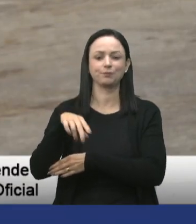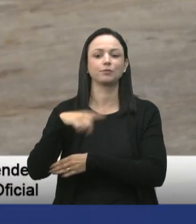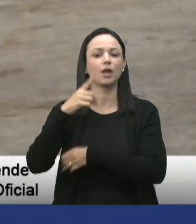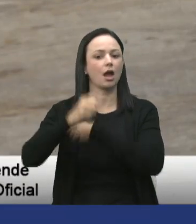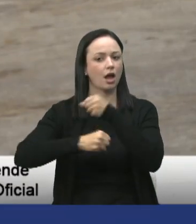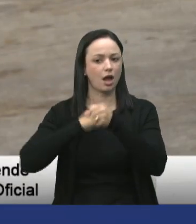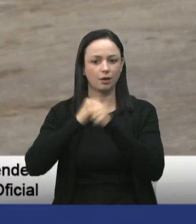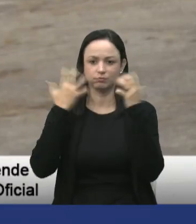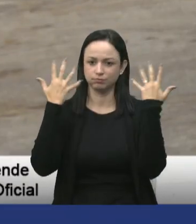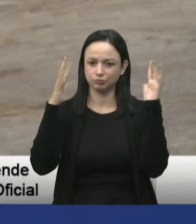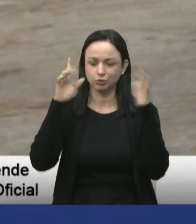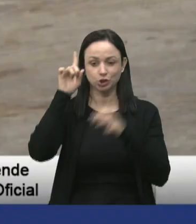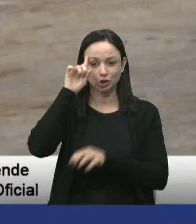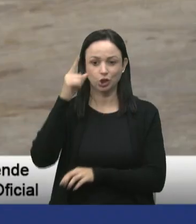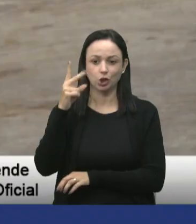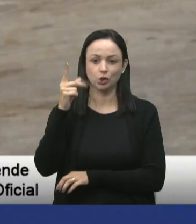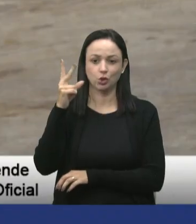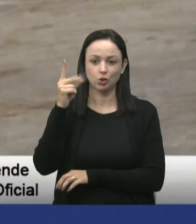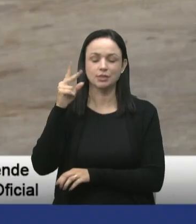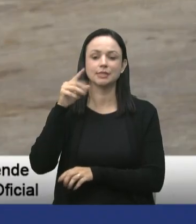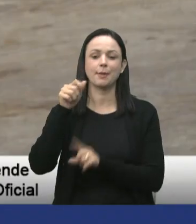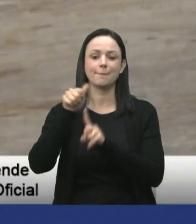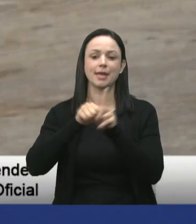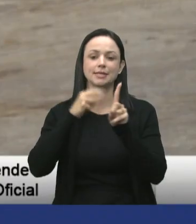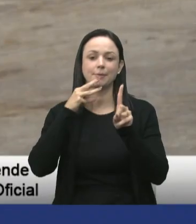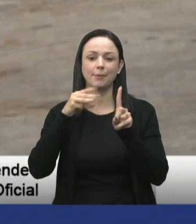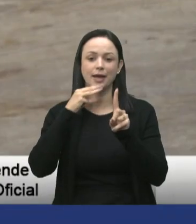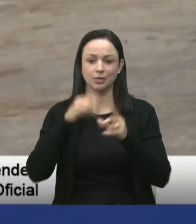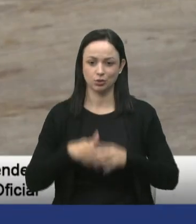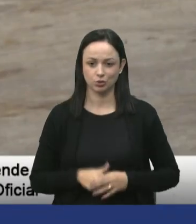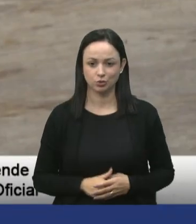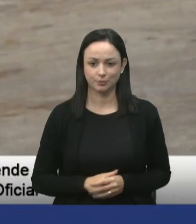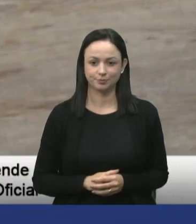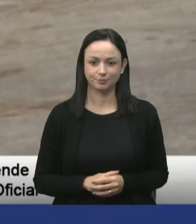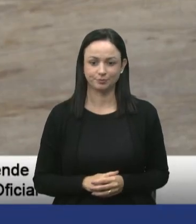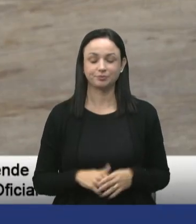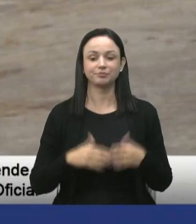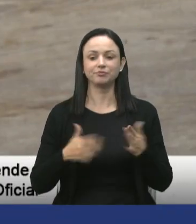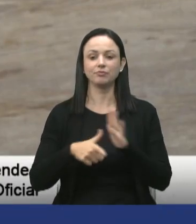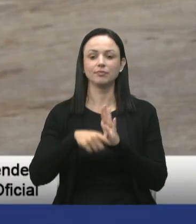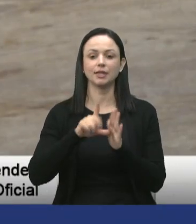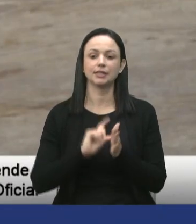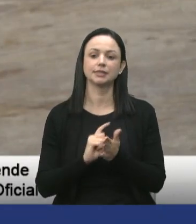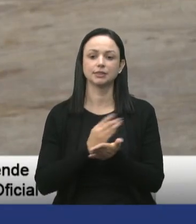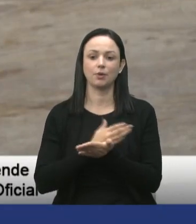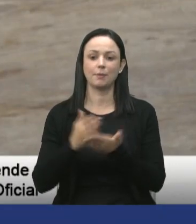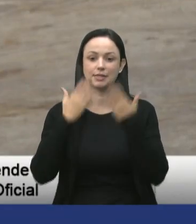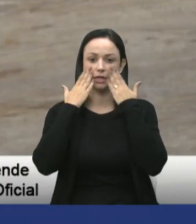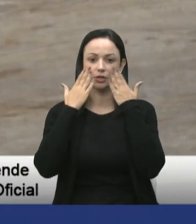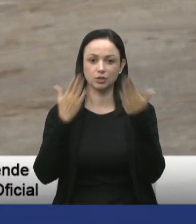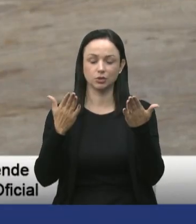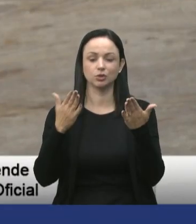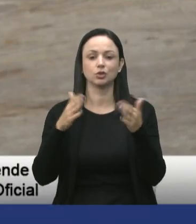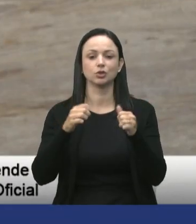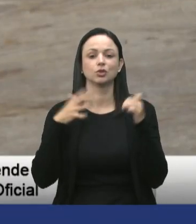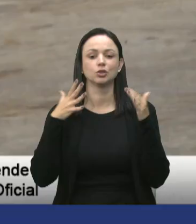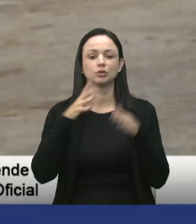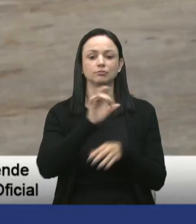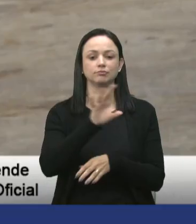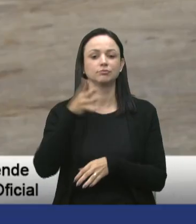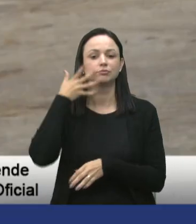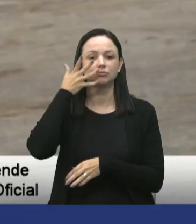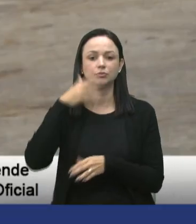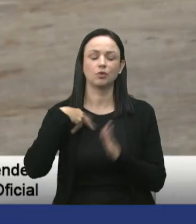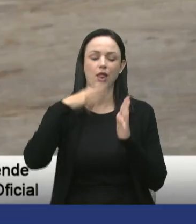anualmente no dia 12 de março. Antes de dar início à audiência e às manifestações, eu vou